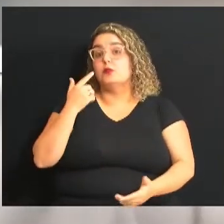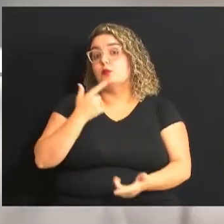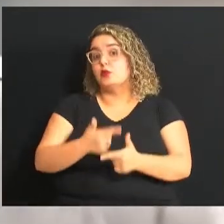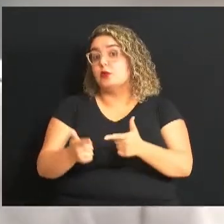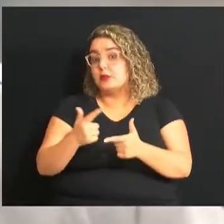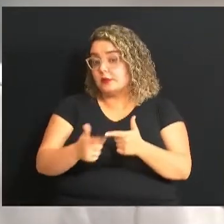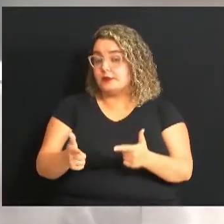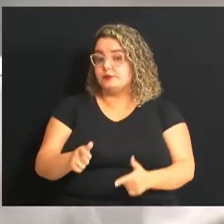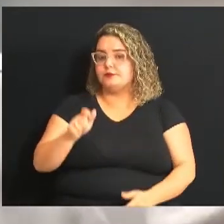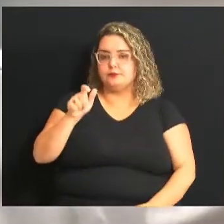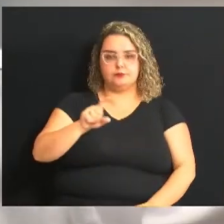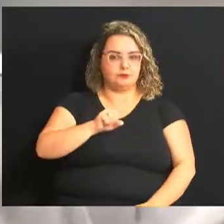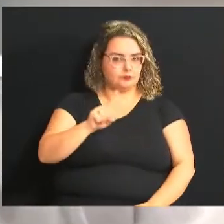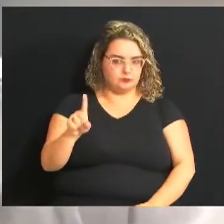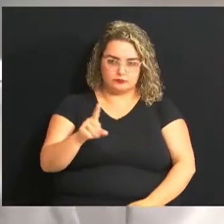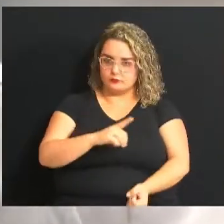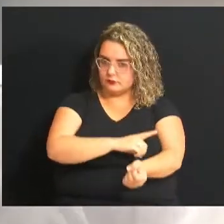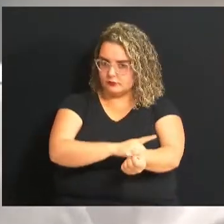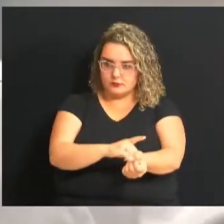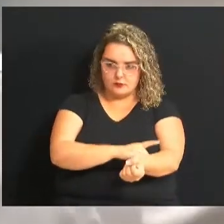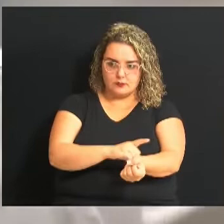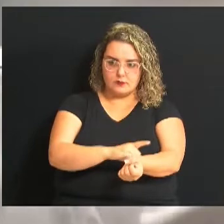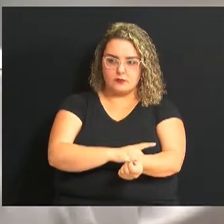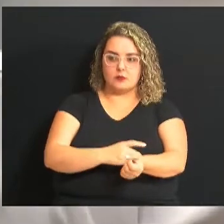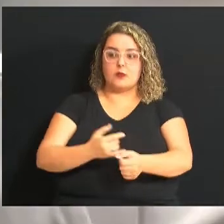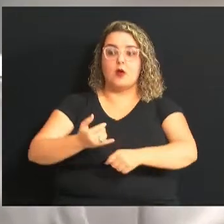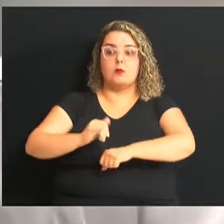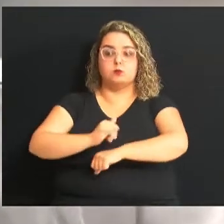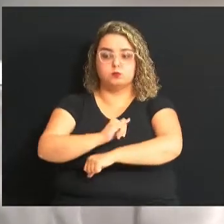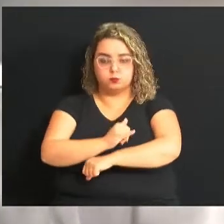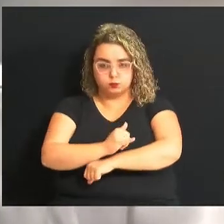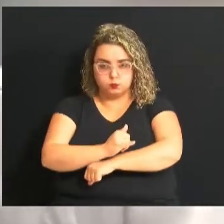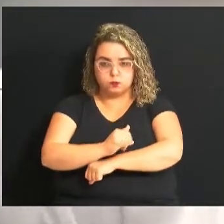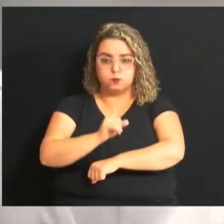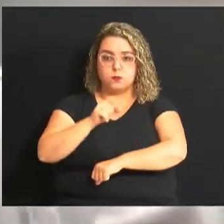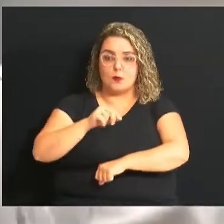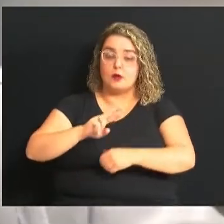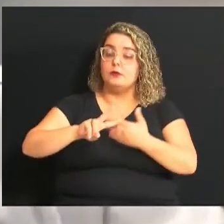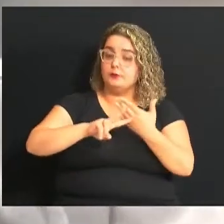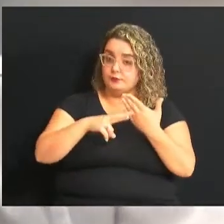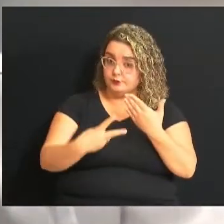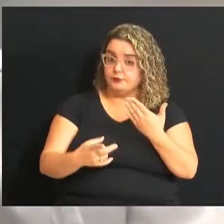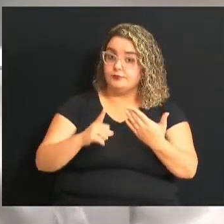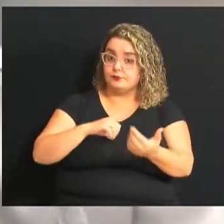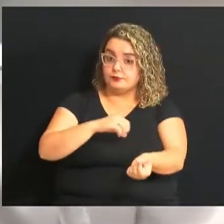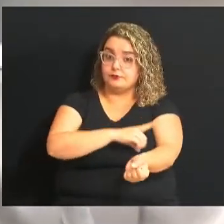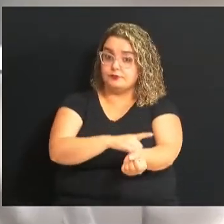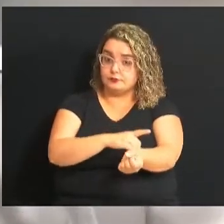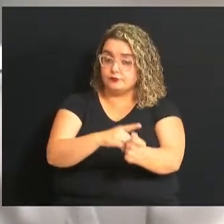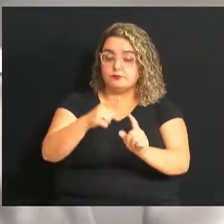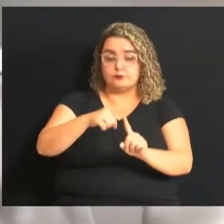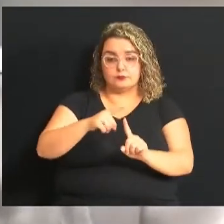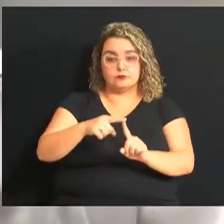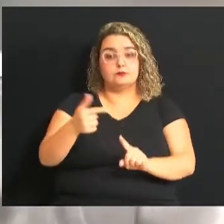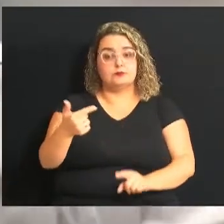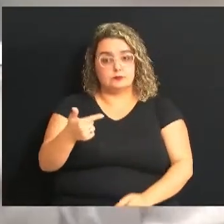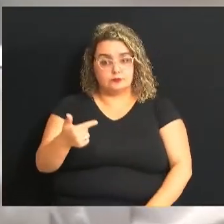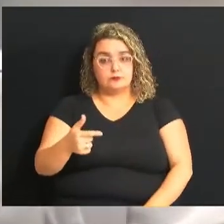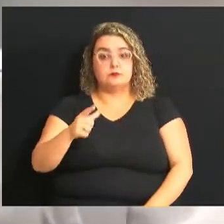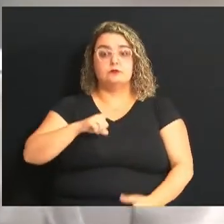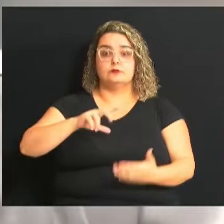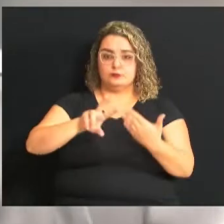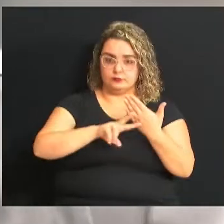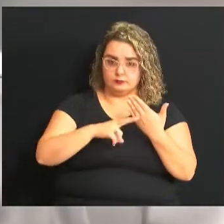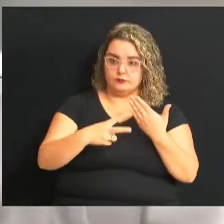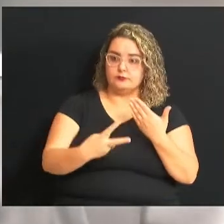que não era diabético, que ficou obeso e por conta da obesidade teve um diabetes tipo 2, ela vai ter as consequências,